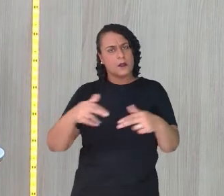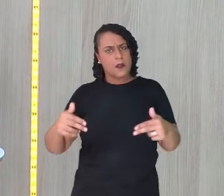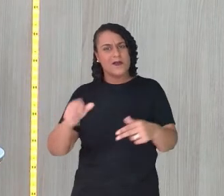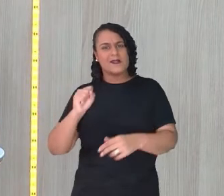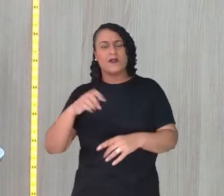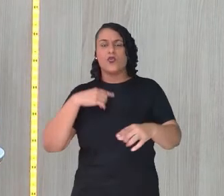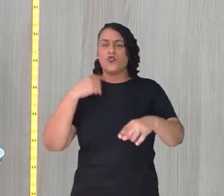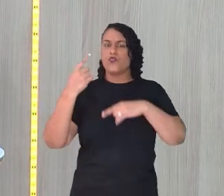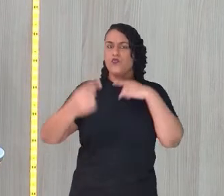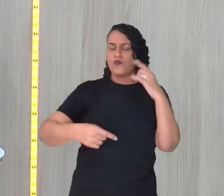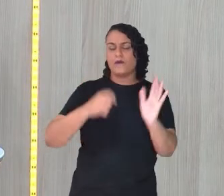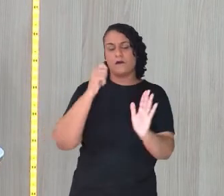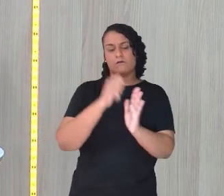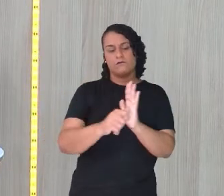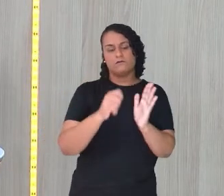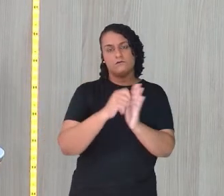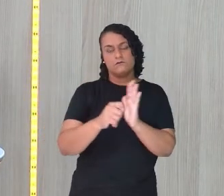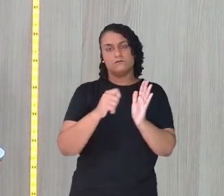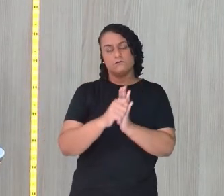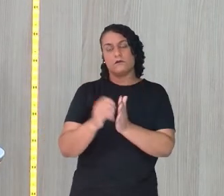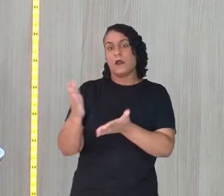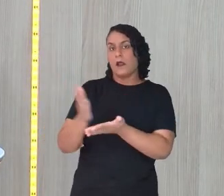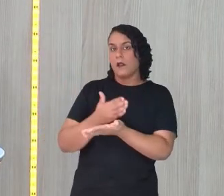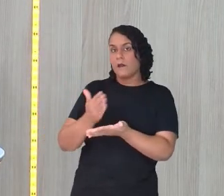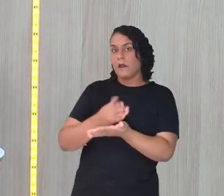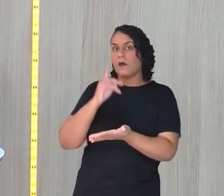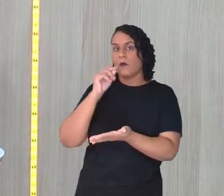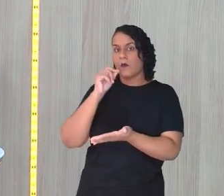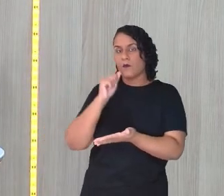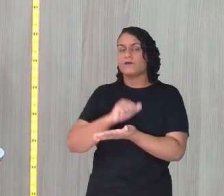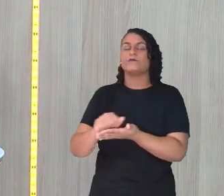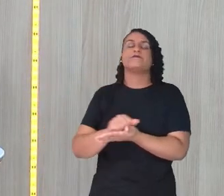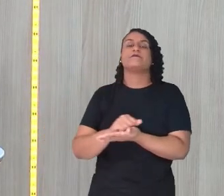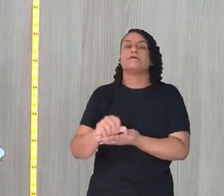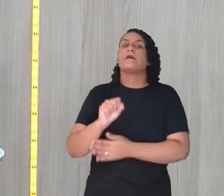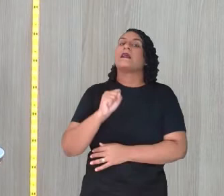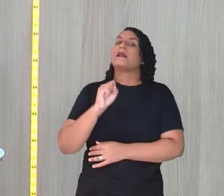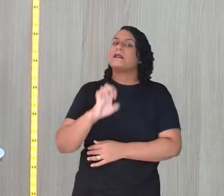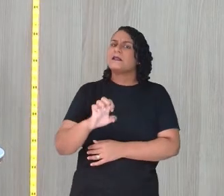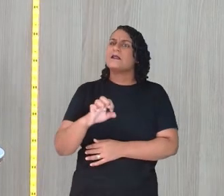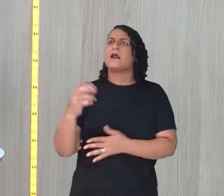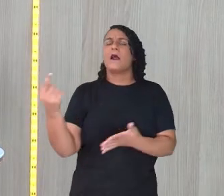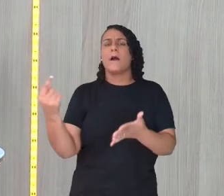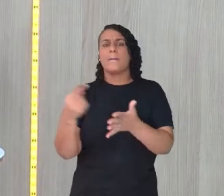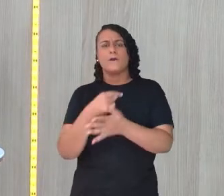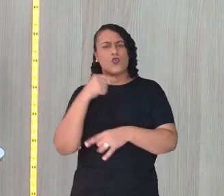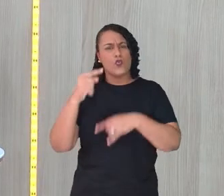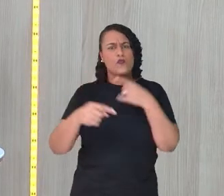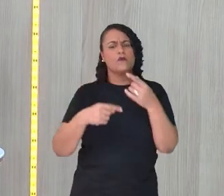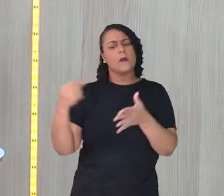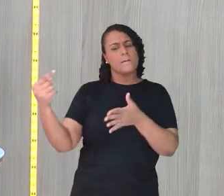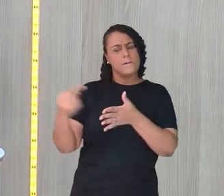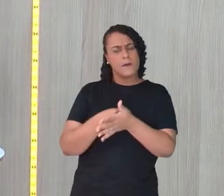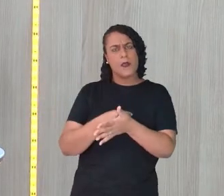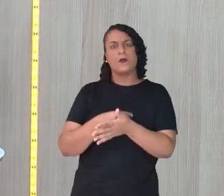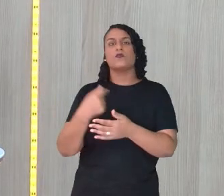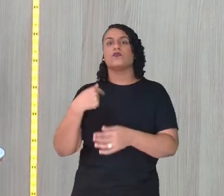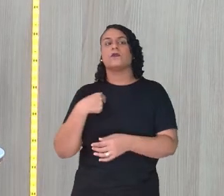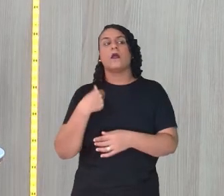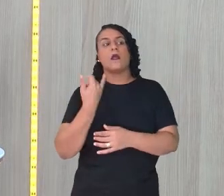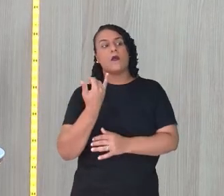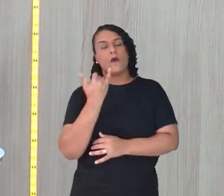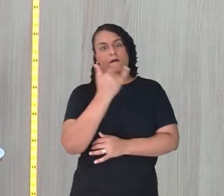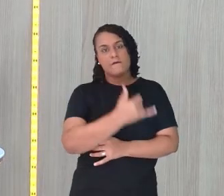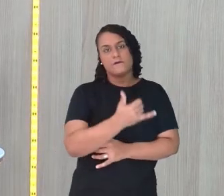vão anotando. E aí podem interagir aqui comigo e qualquer coisa eu passo para a professora Isabel. Coloquem sempre o nome da escola de vocês e